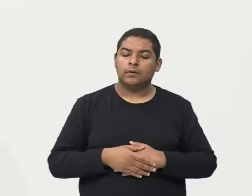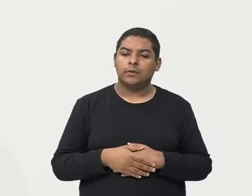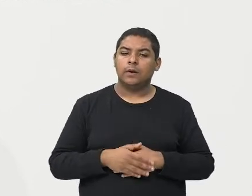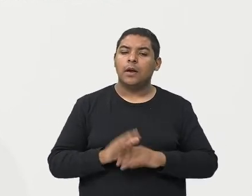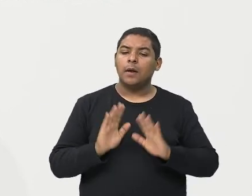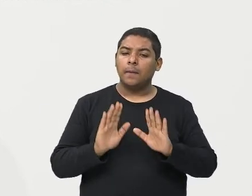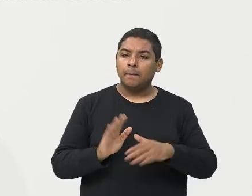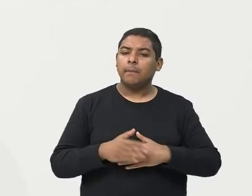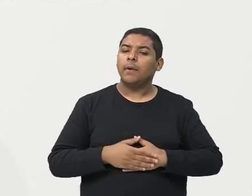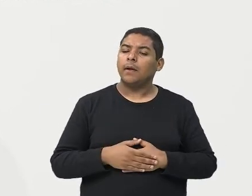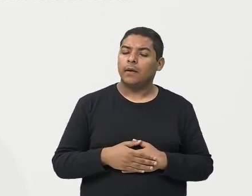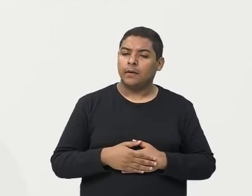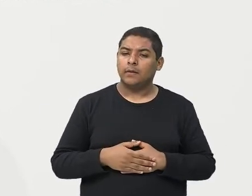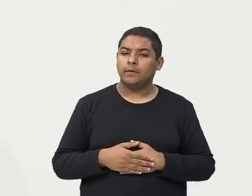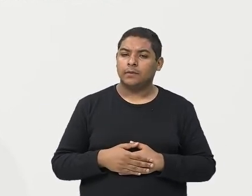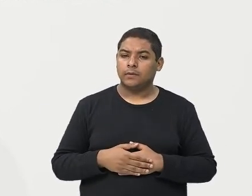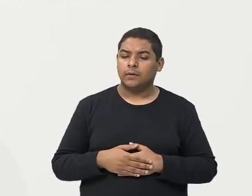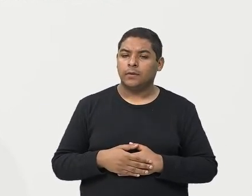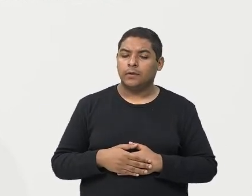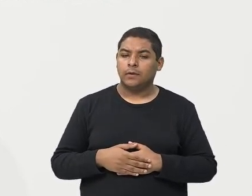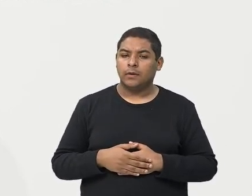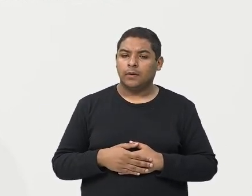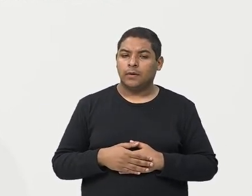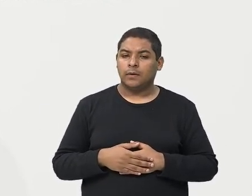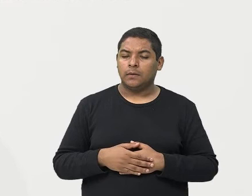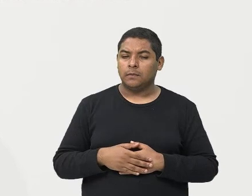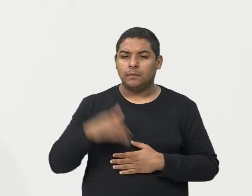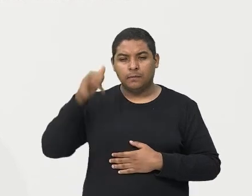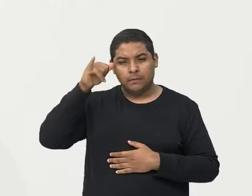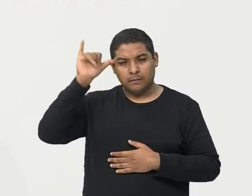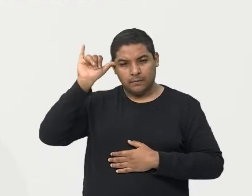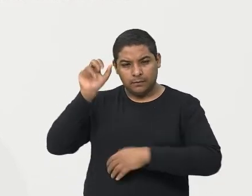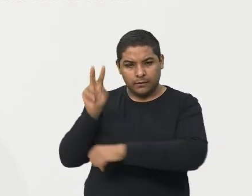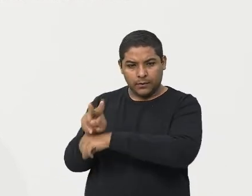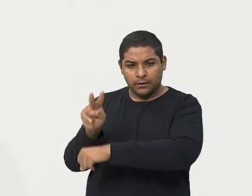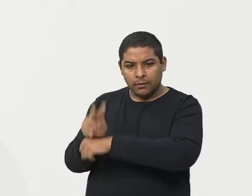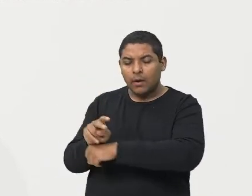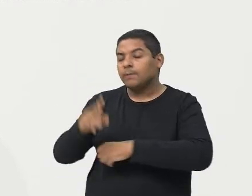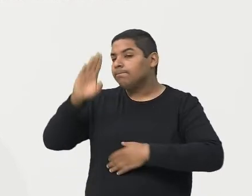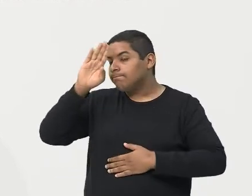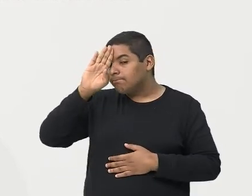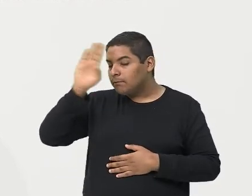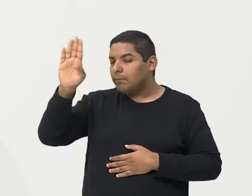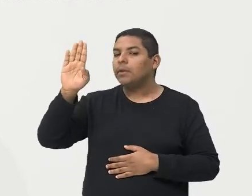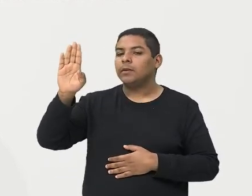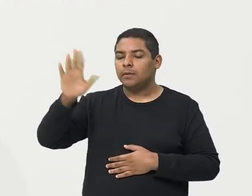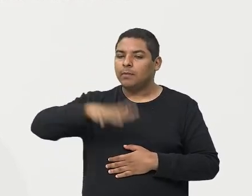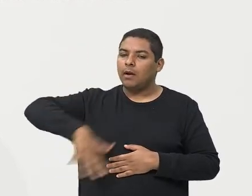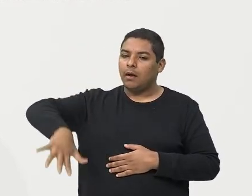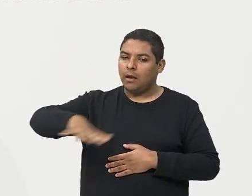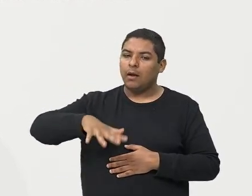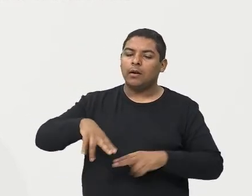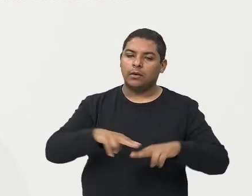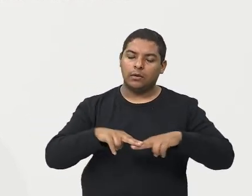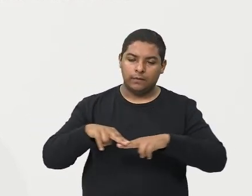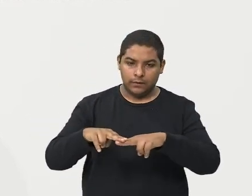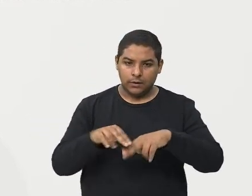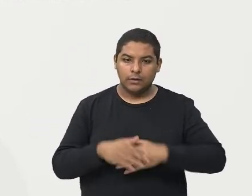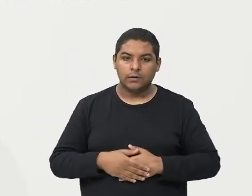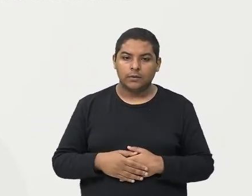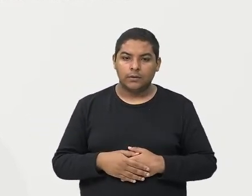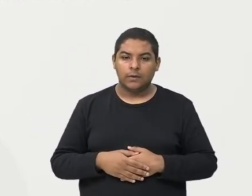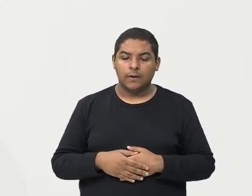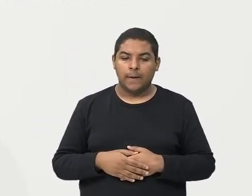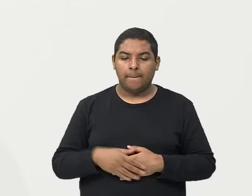uma das atividades mais importantes lá na Nova Zelândia, a gente vai verificar que a pecuária de